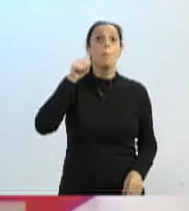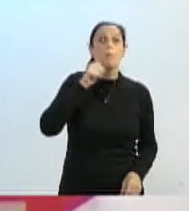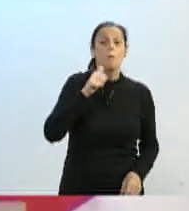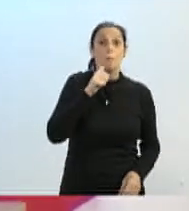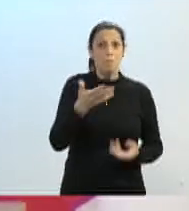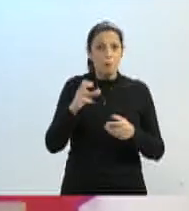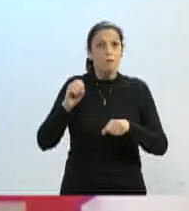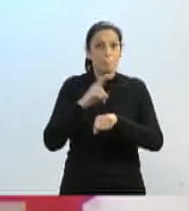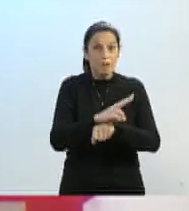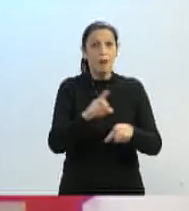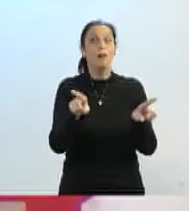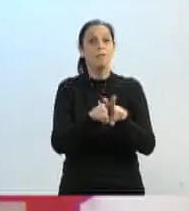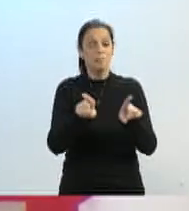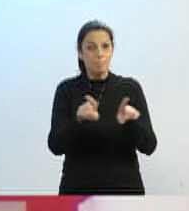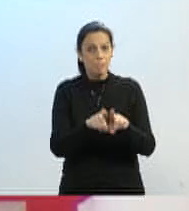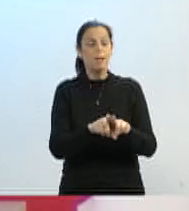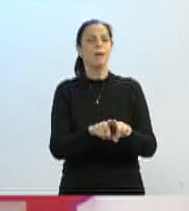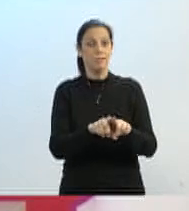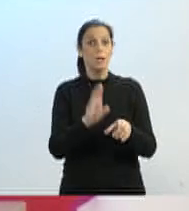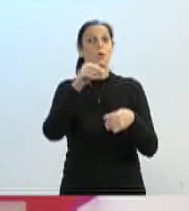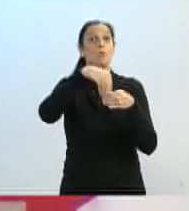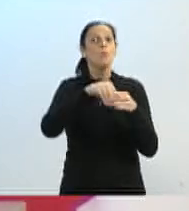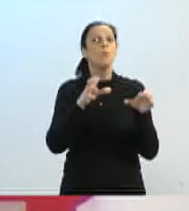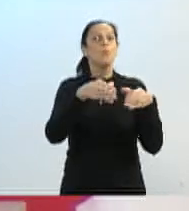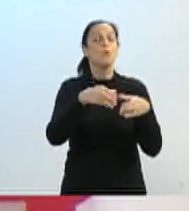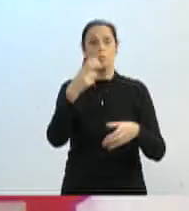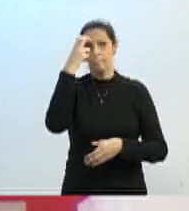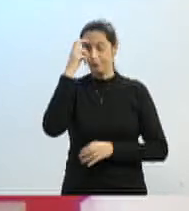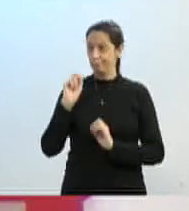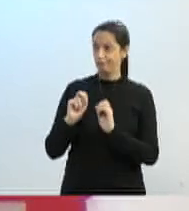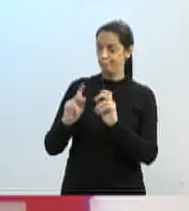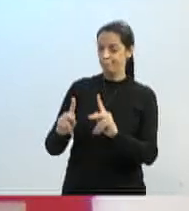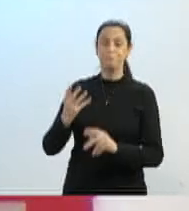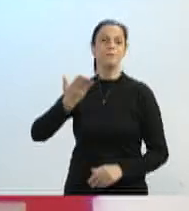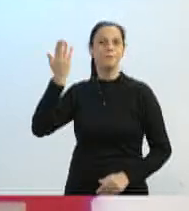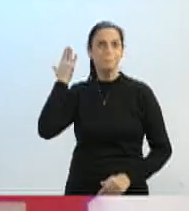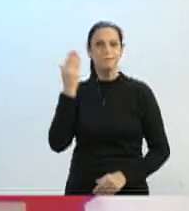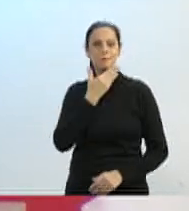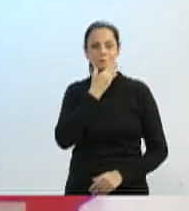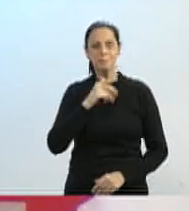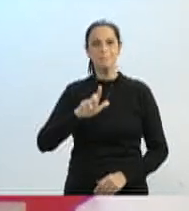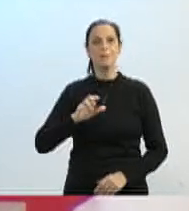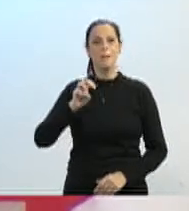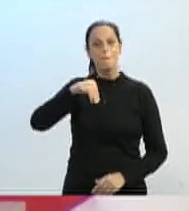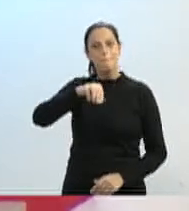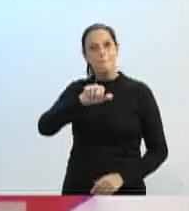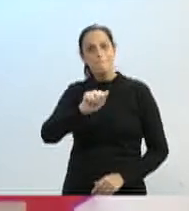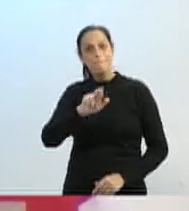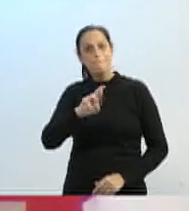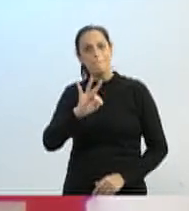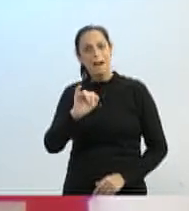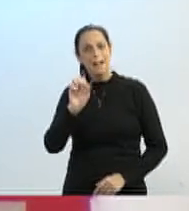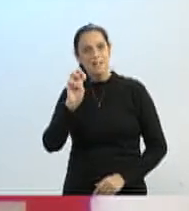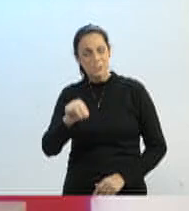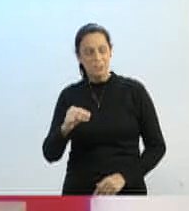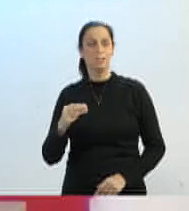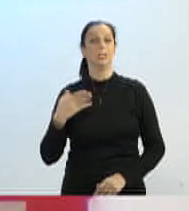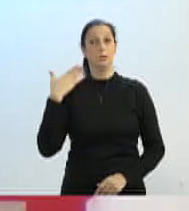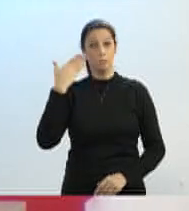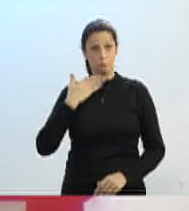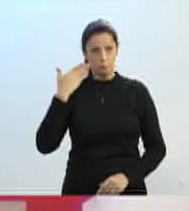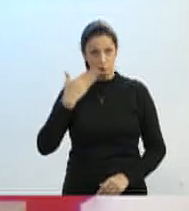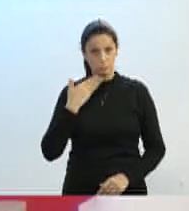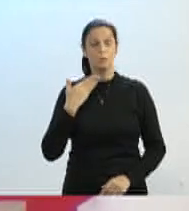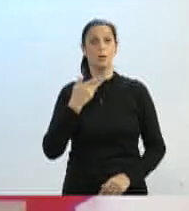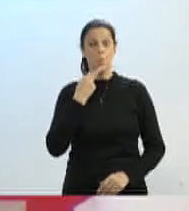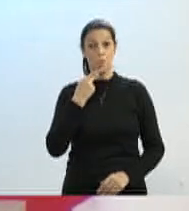cargos. Ok. Martin Luther King, em seu memorável discurso intitulado I Have a Dream, que